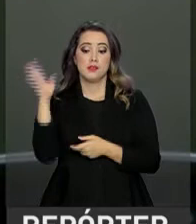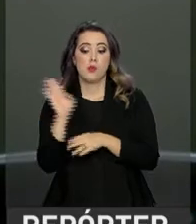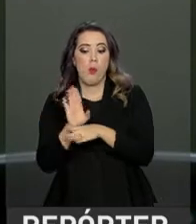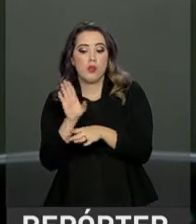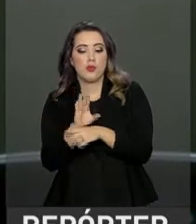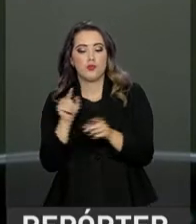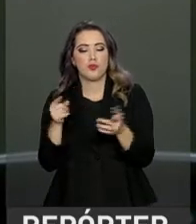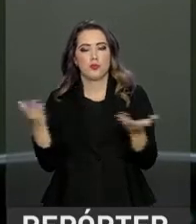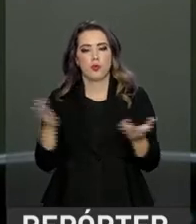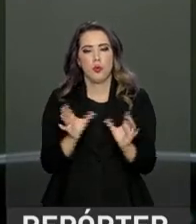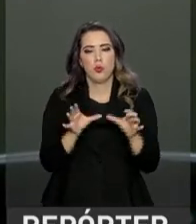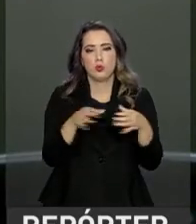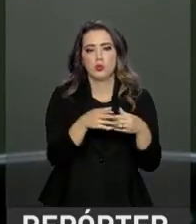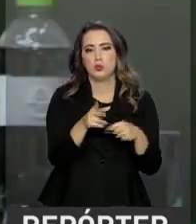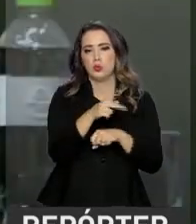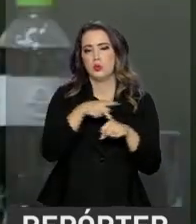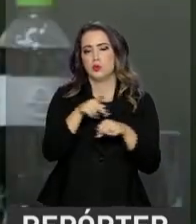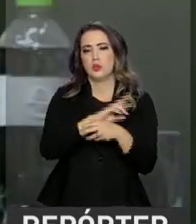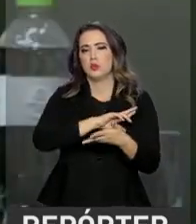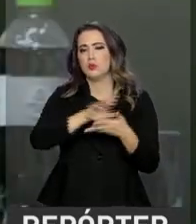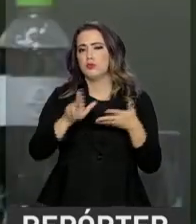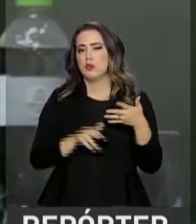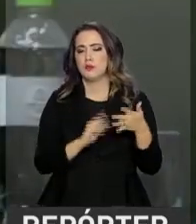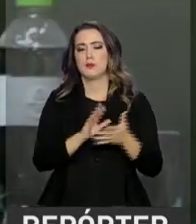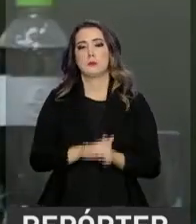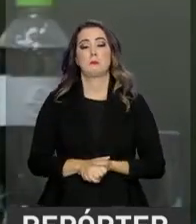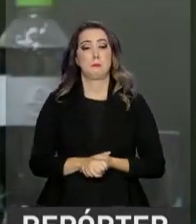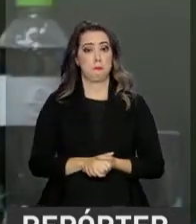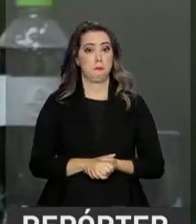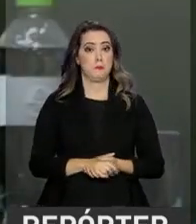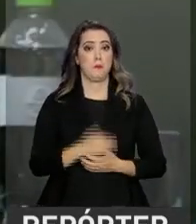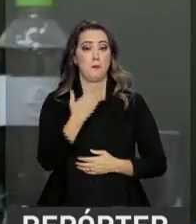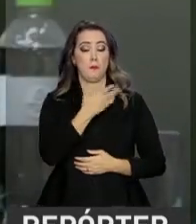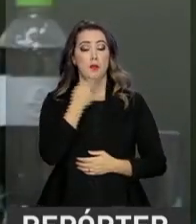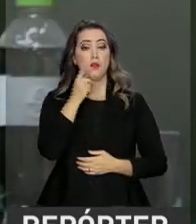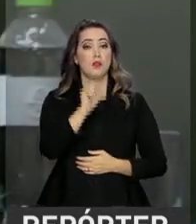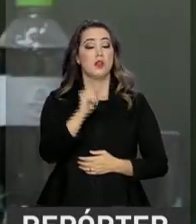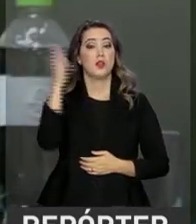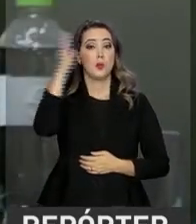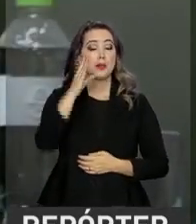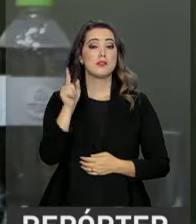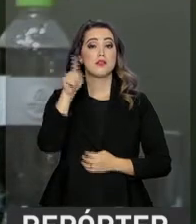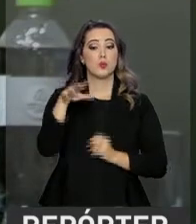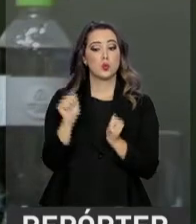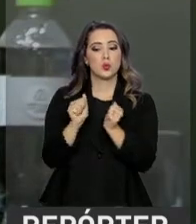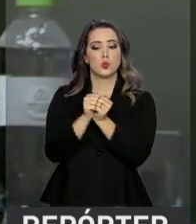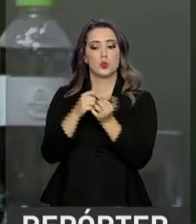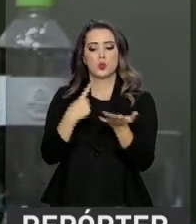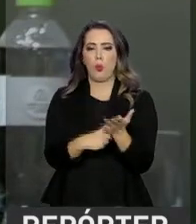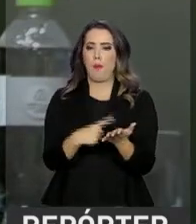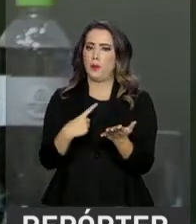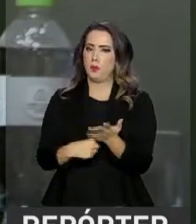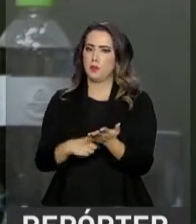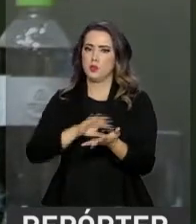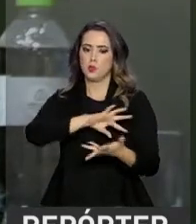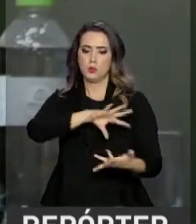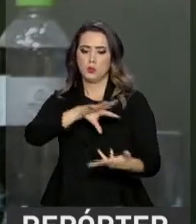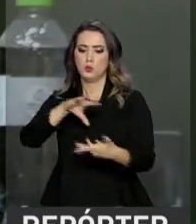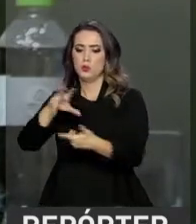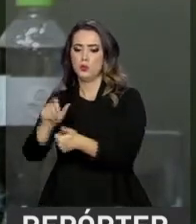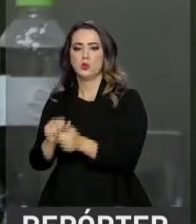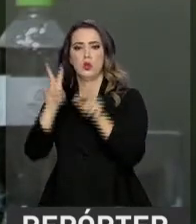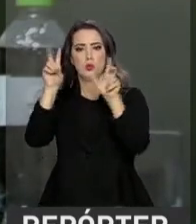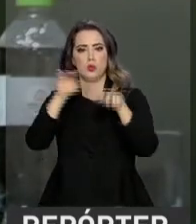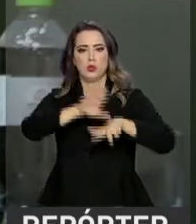área com outros países o brasil é parte dos principais tratados iniciativas internacionais na